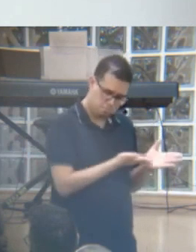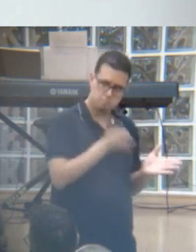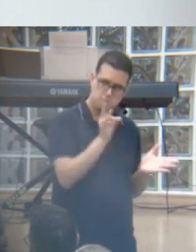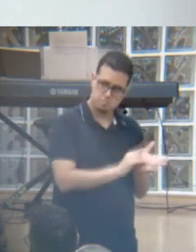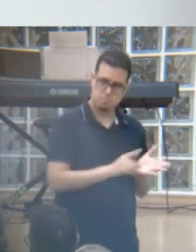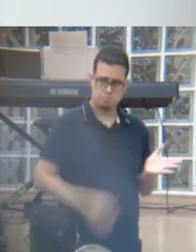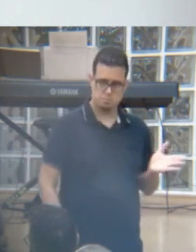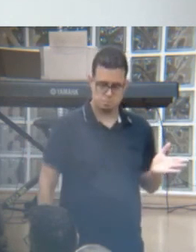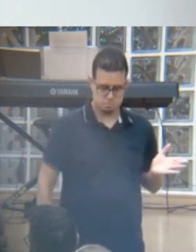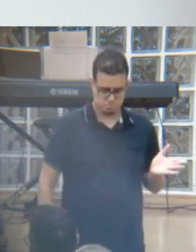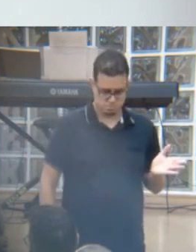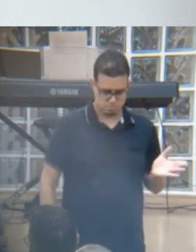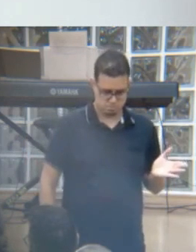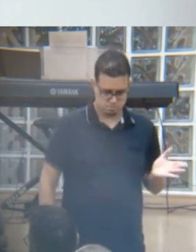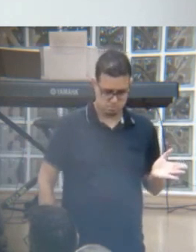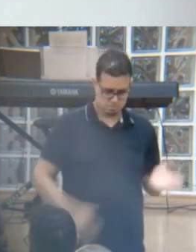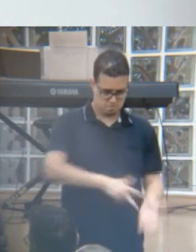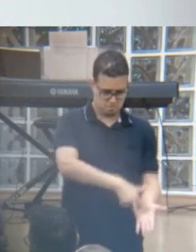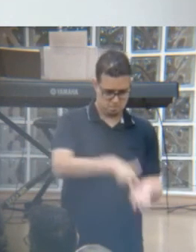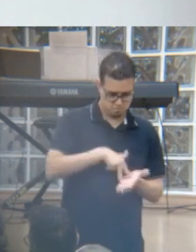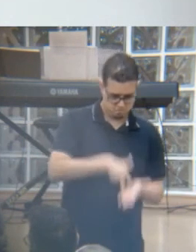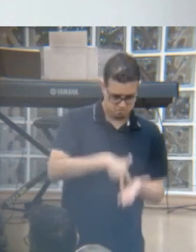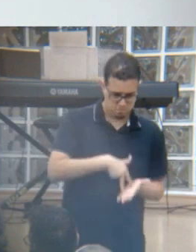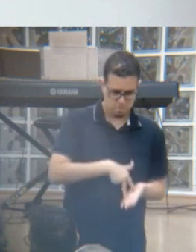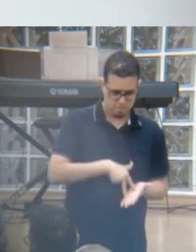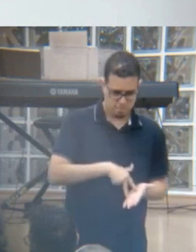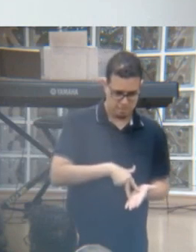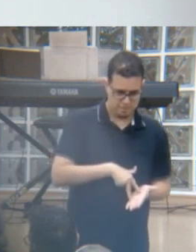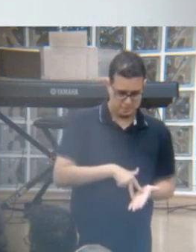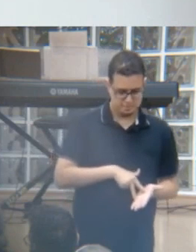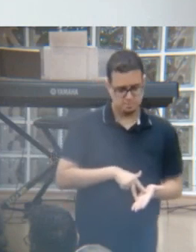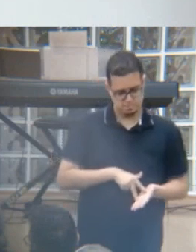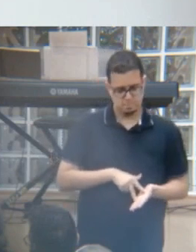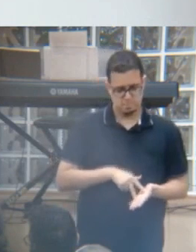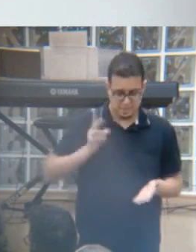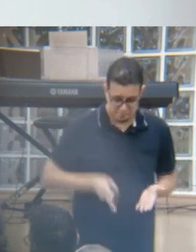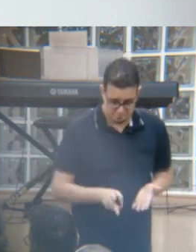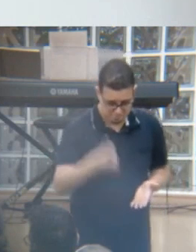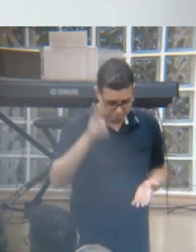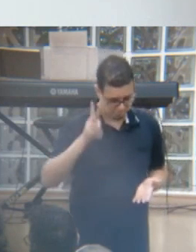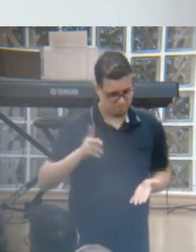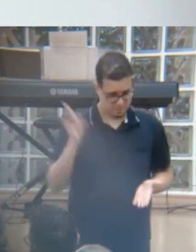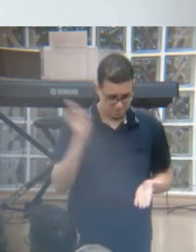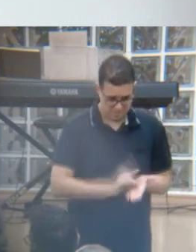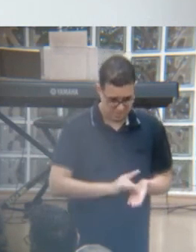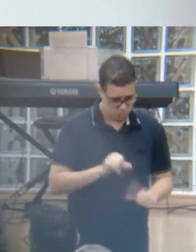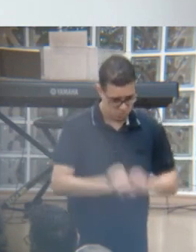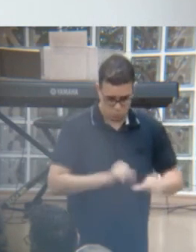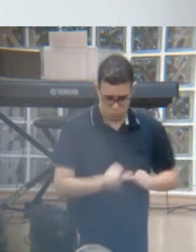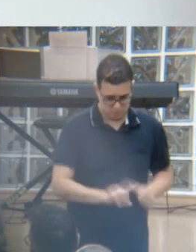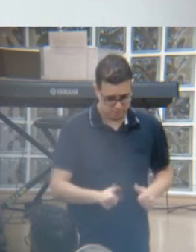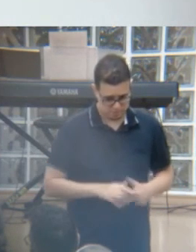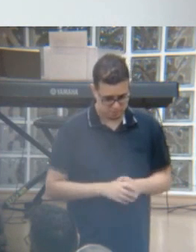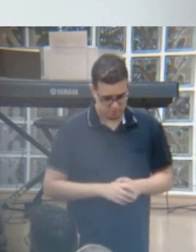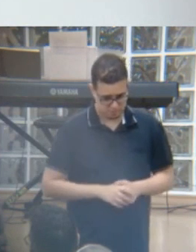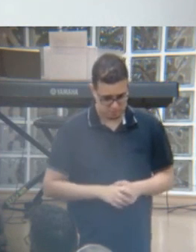Elas são inabaláveis, estão aí postas para sempre. Deus vive. Ele ouve as nossas orações